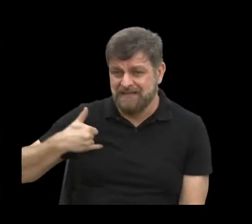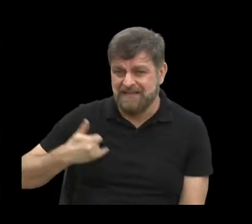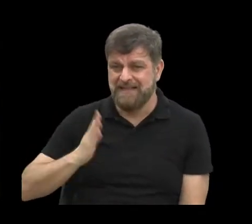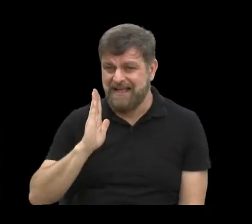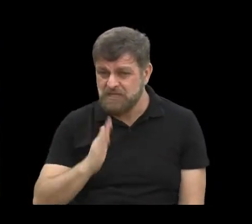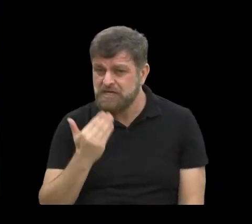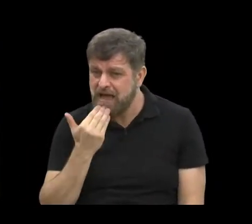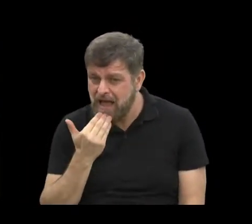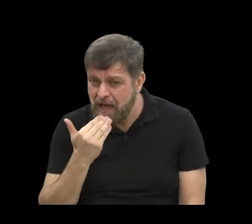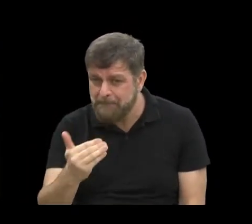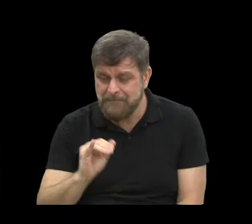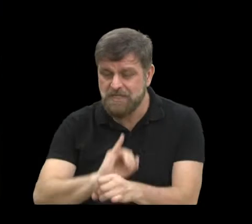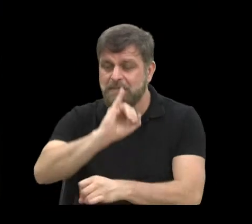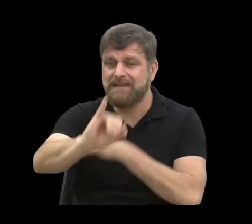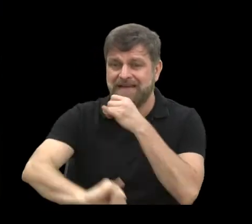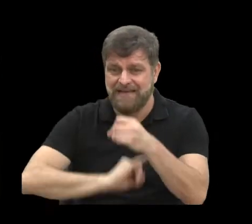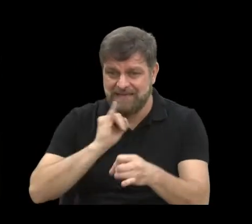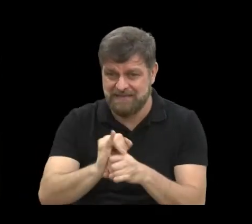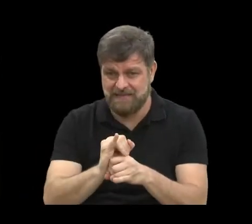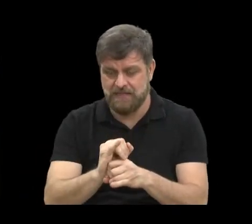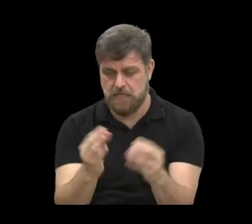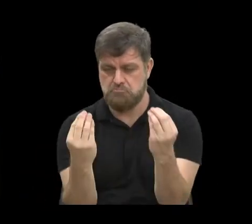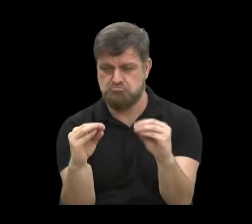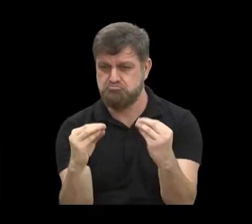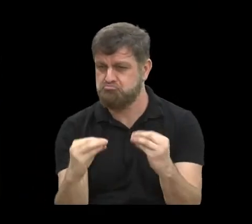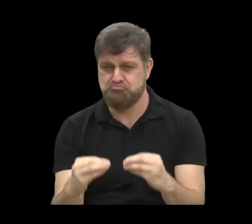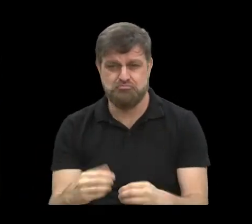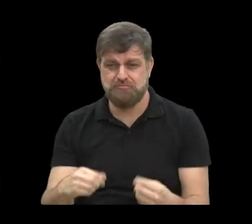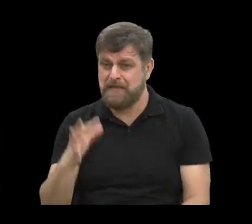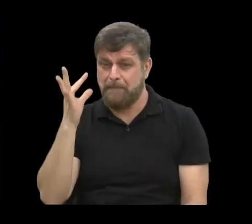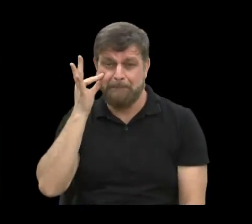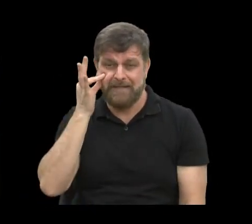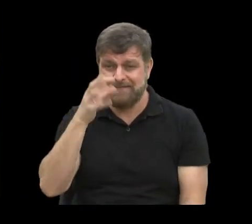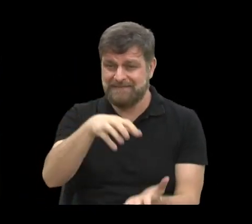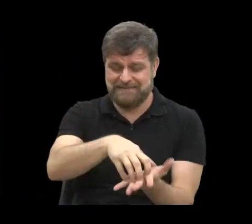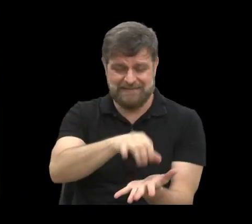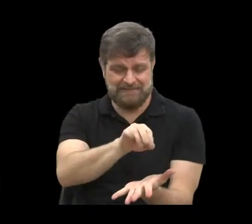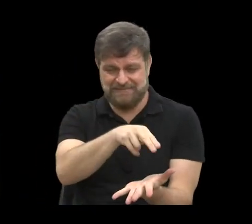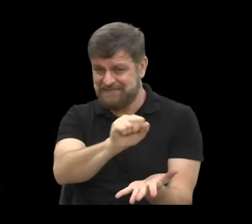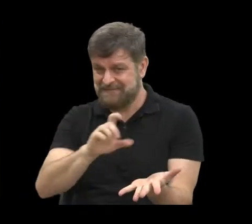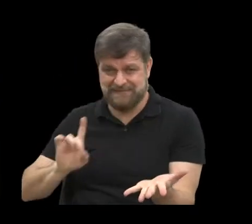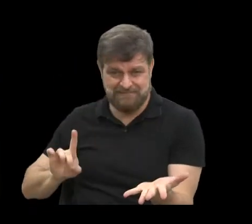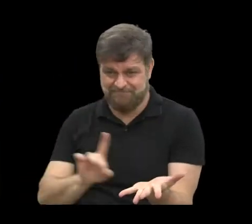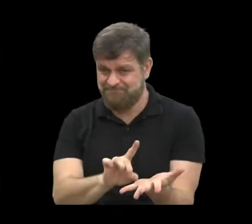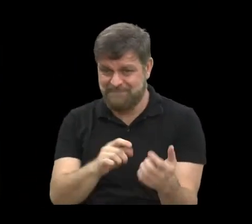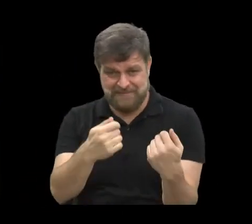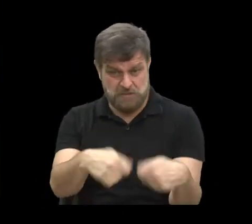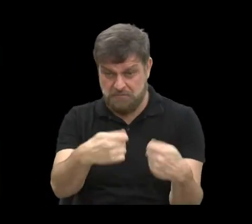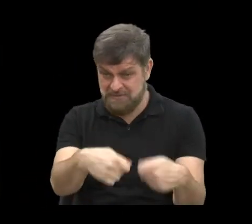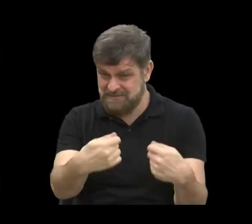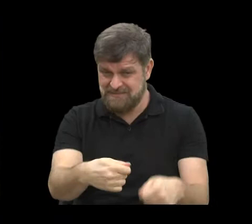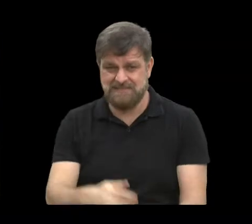pedir online, sem a necessidade de ir na agência, ok?